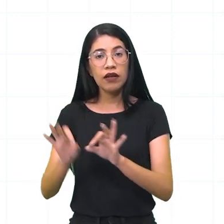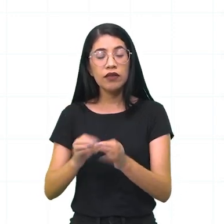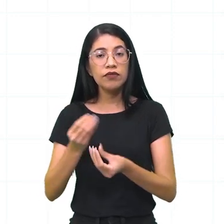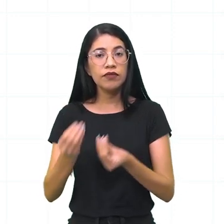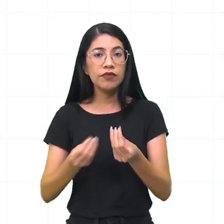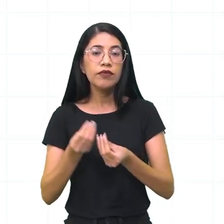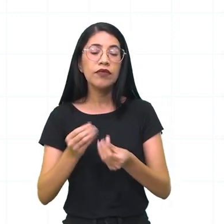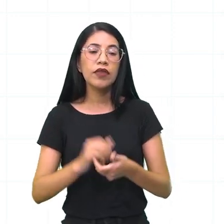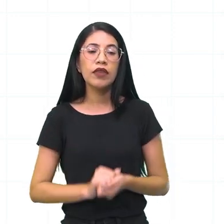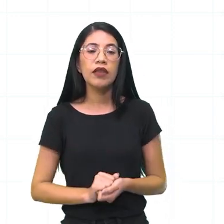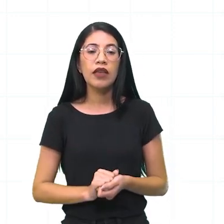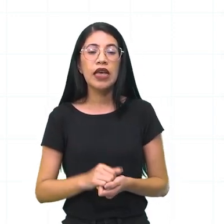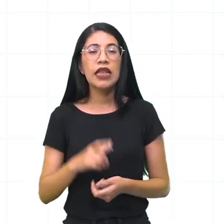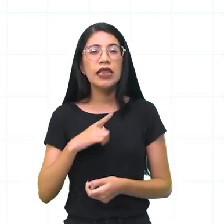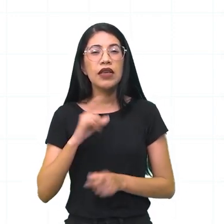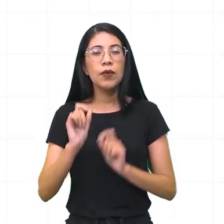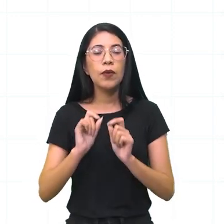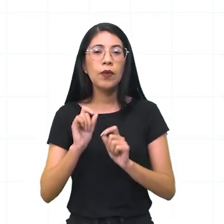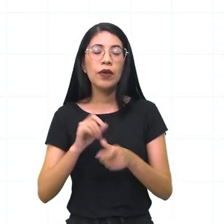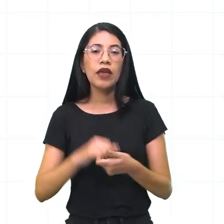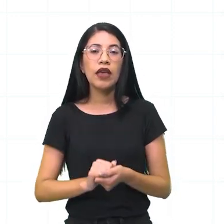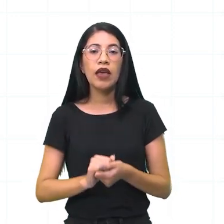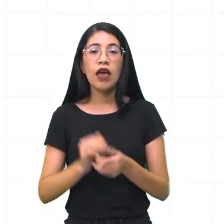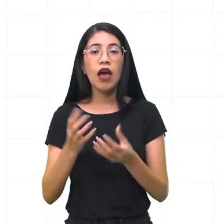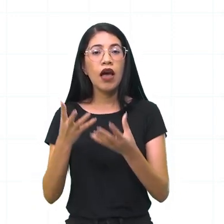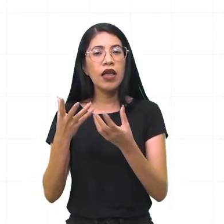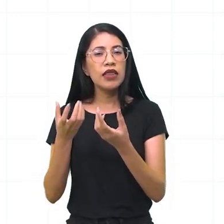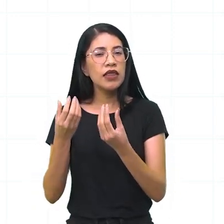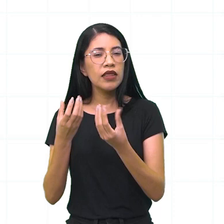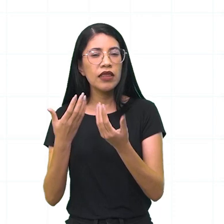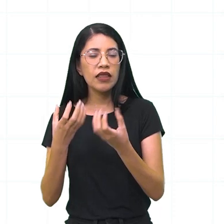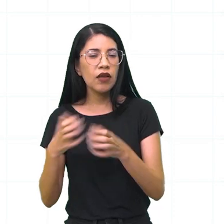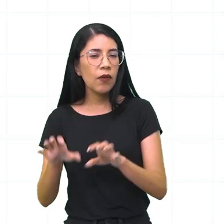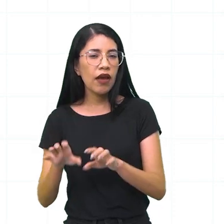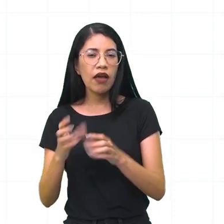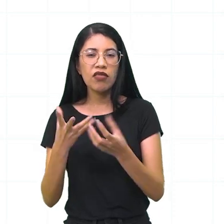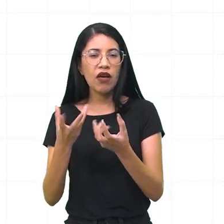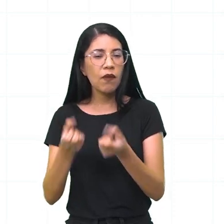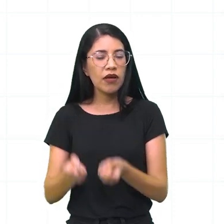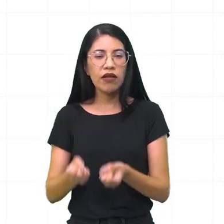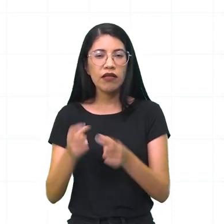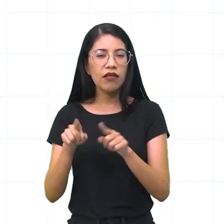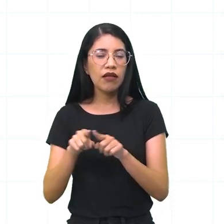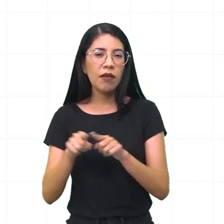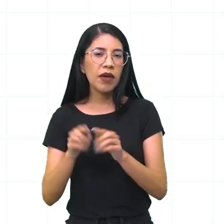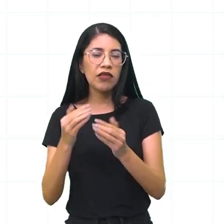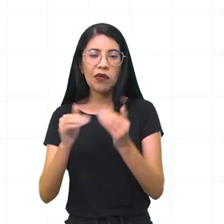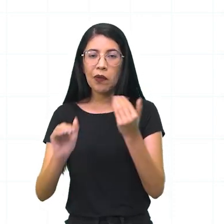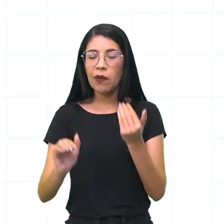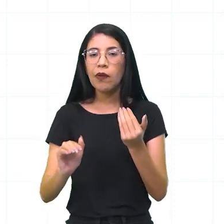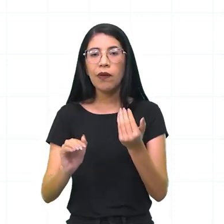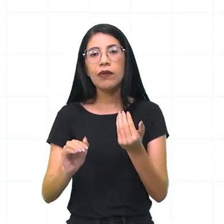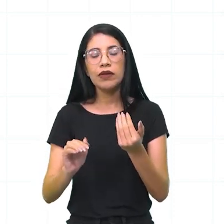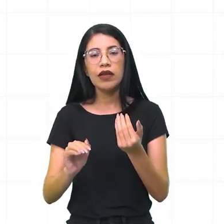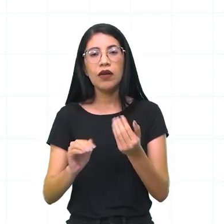organizado em torno de refutar, ou seja, de negar, né? Você vai